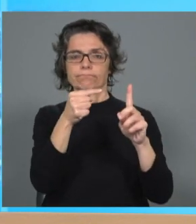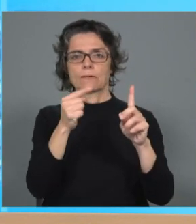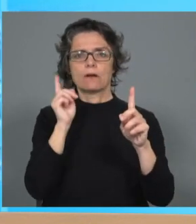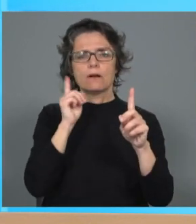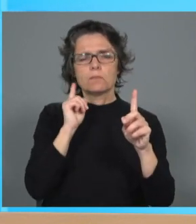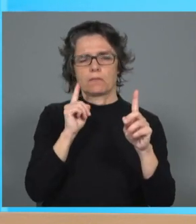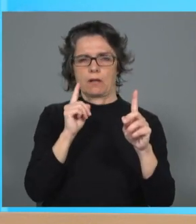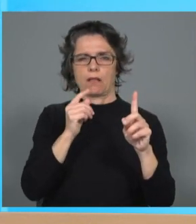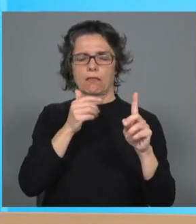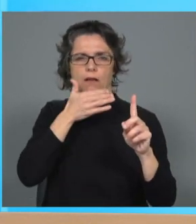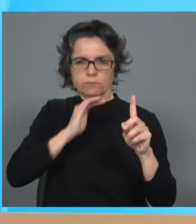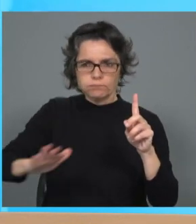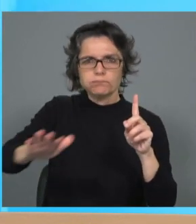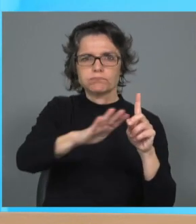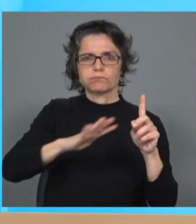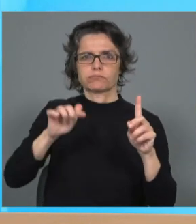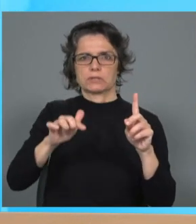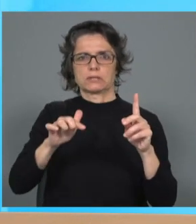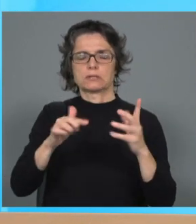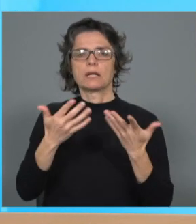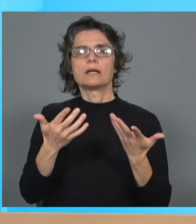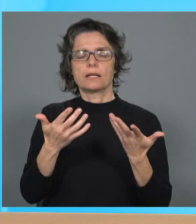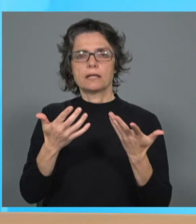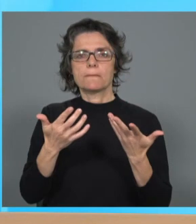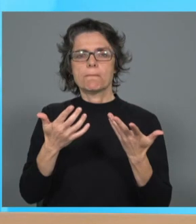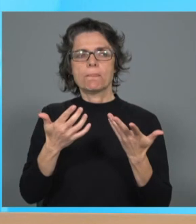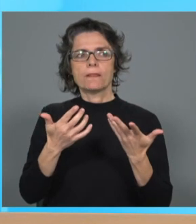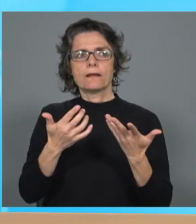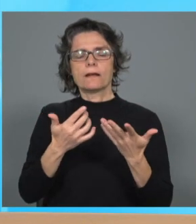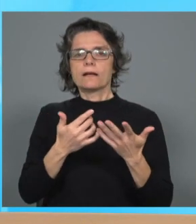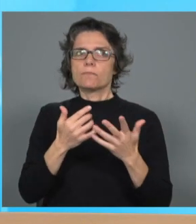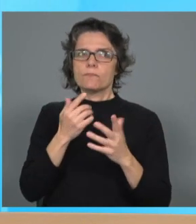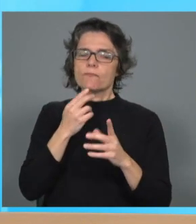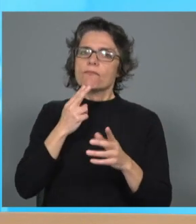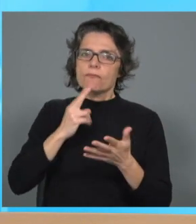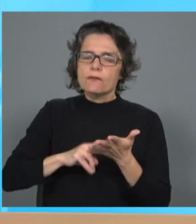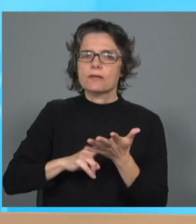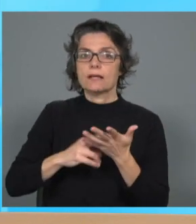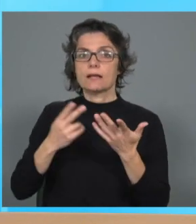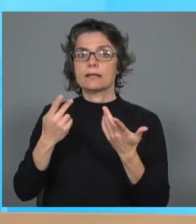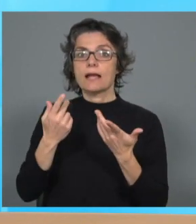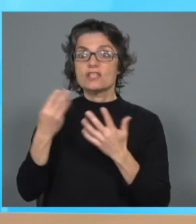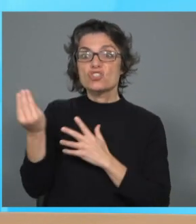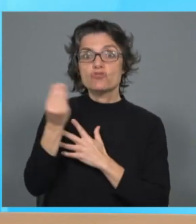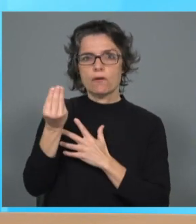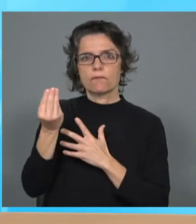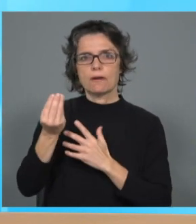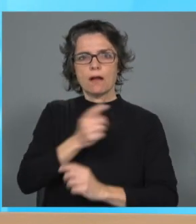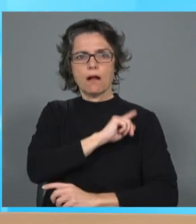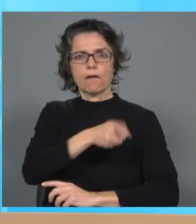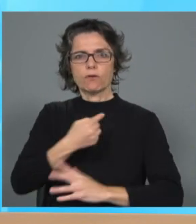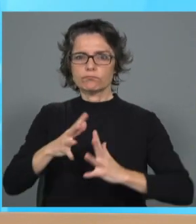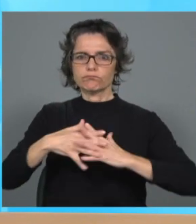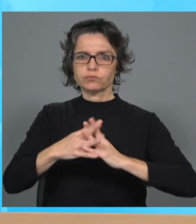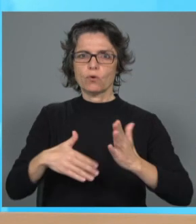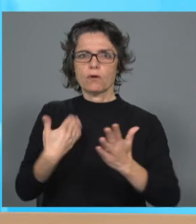nossa Diocese, foi aqui reforçada com esta dinâmica da juventude. E foi muito curioso